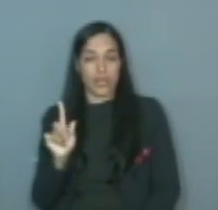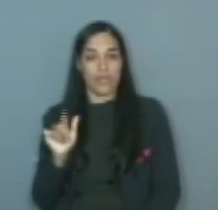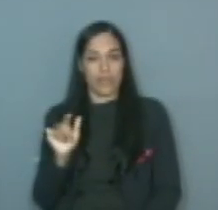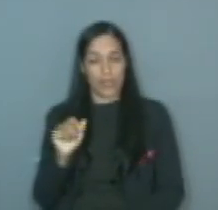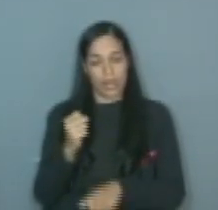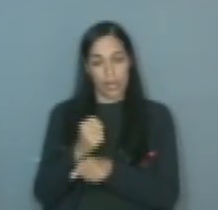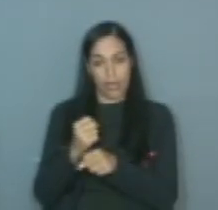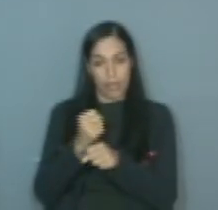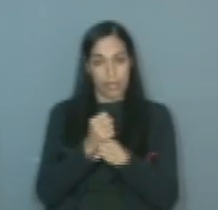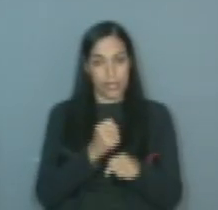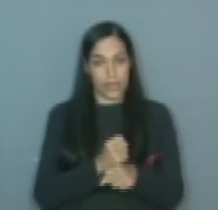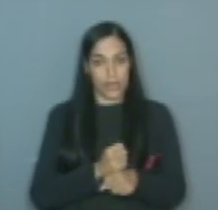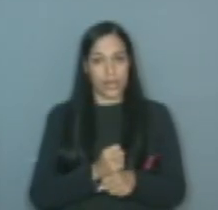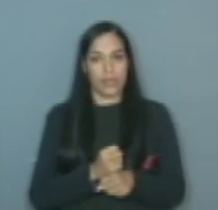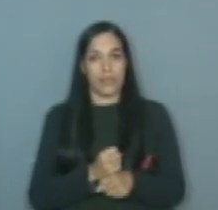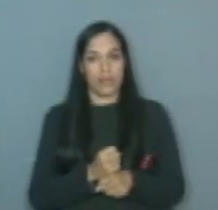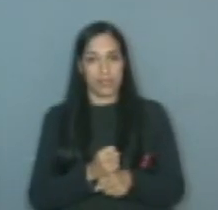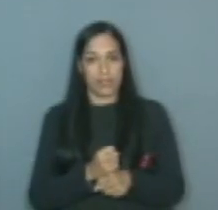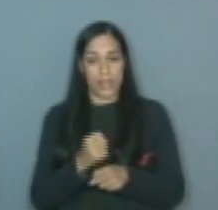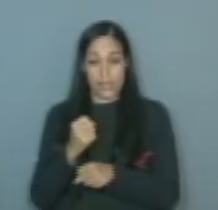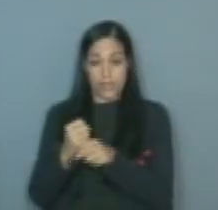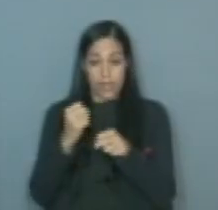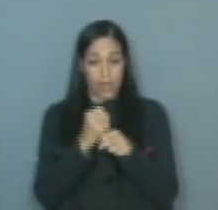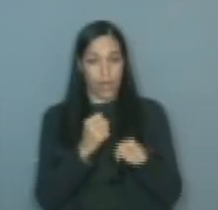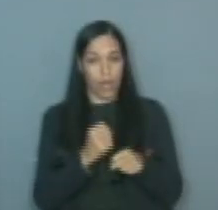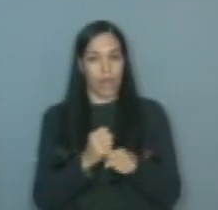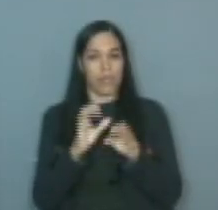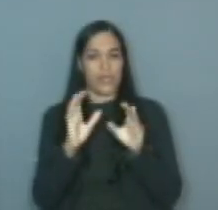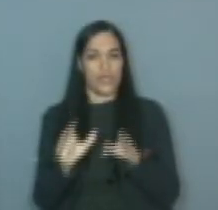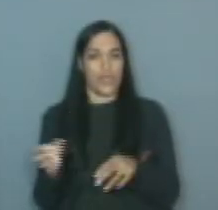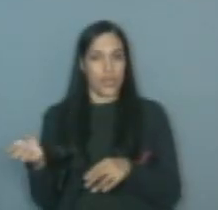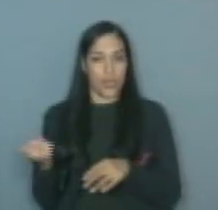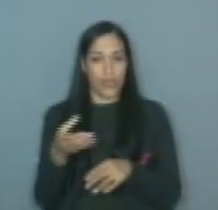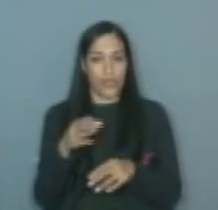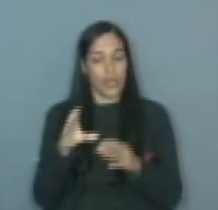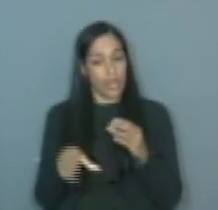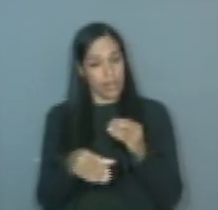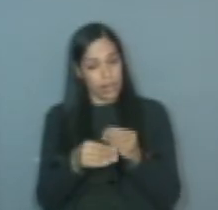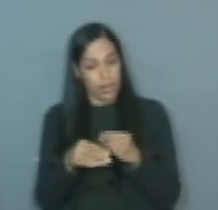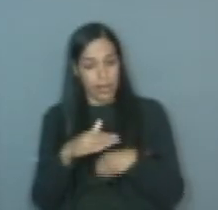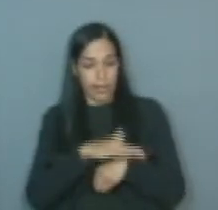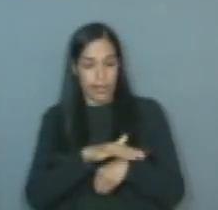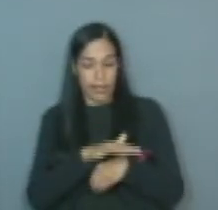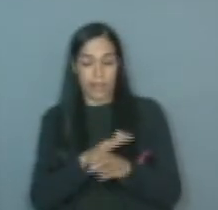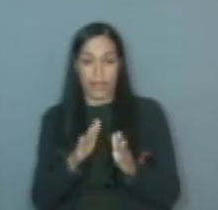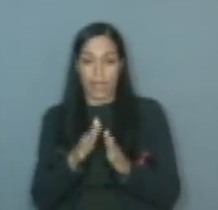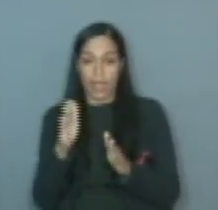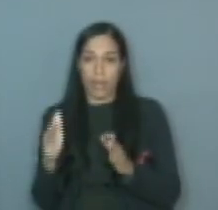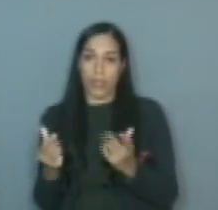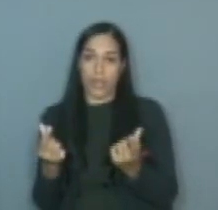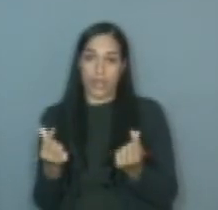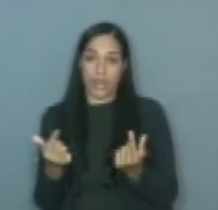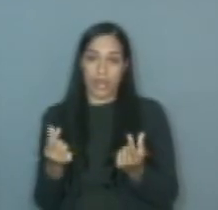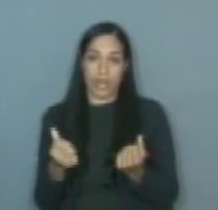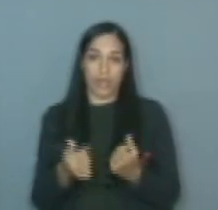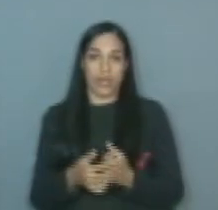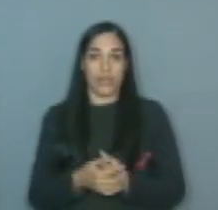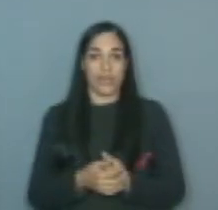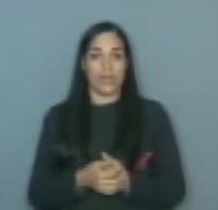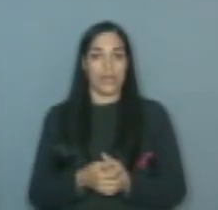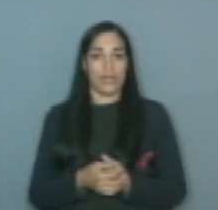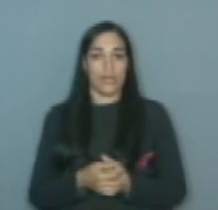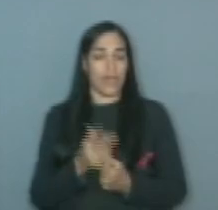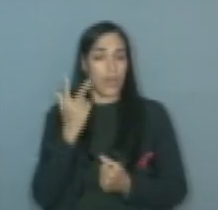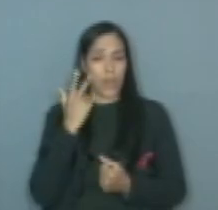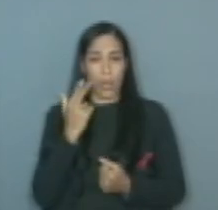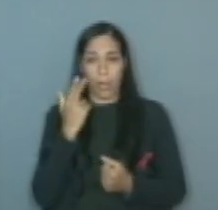obra. Com relação a essa obra, já temos novidades, aditivos de tempo e de dinheiro, como é o